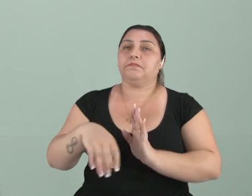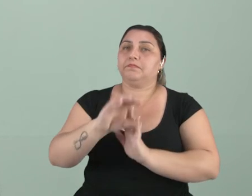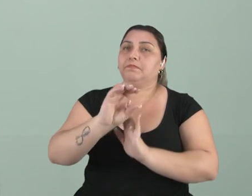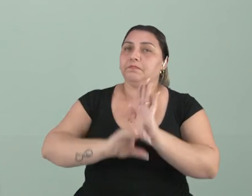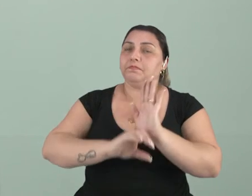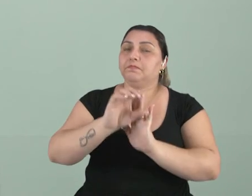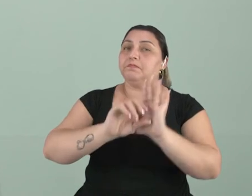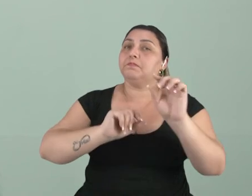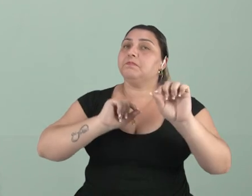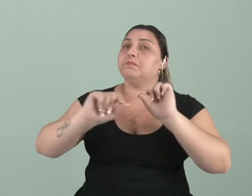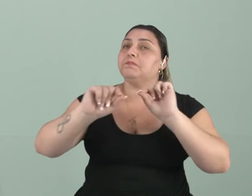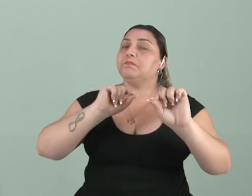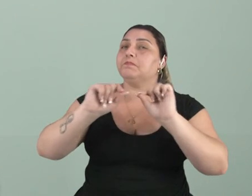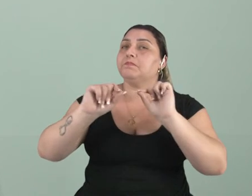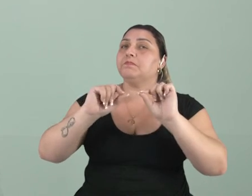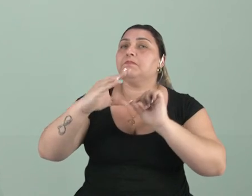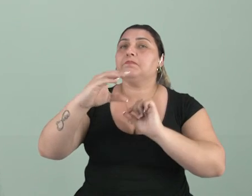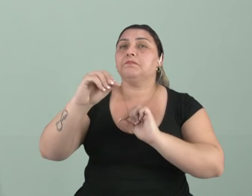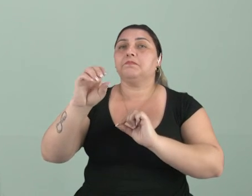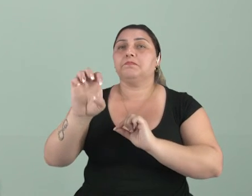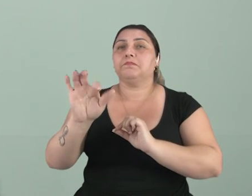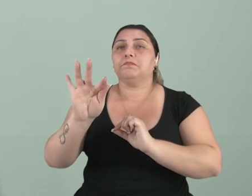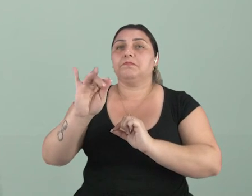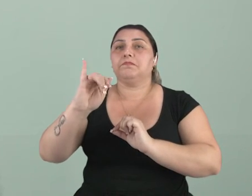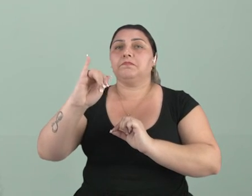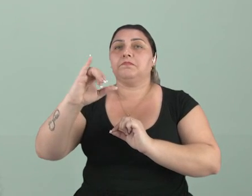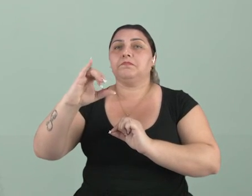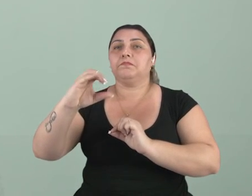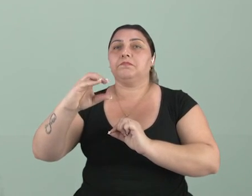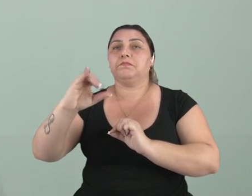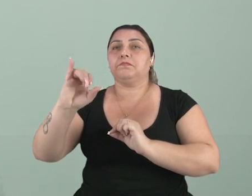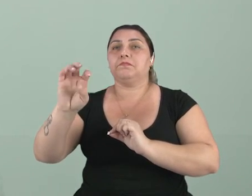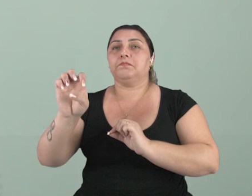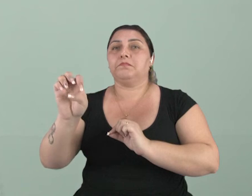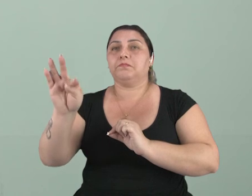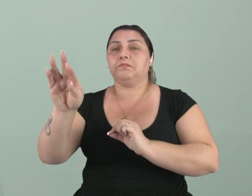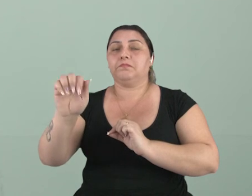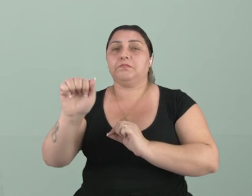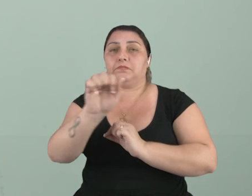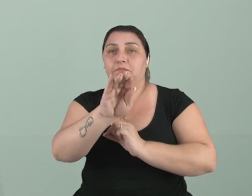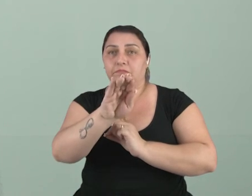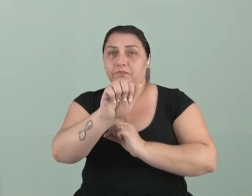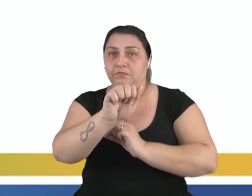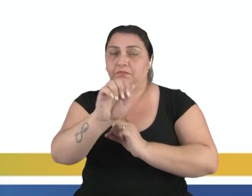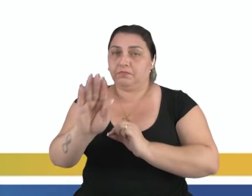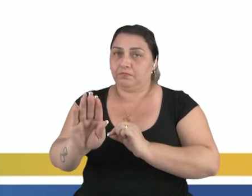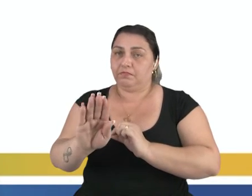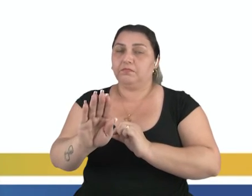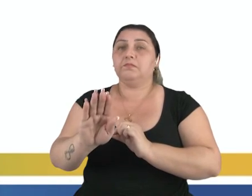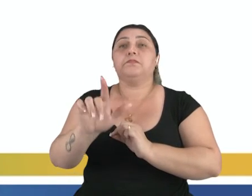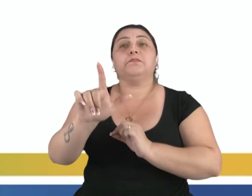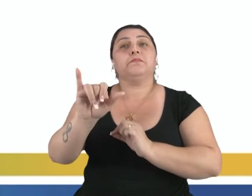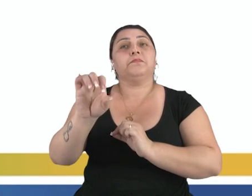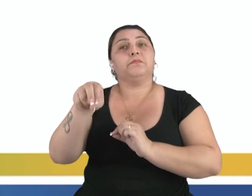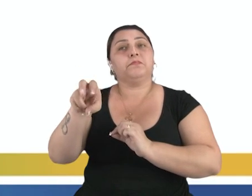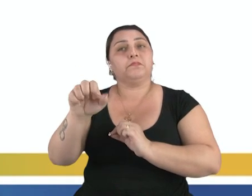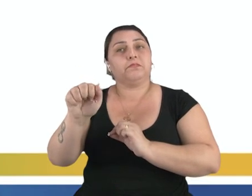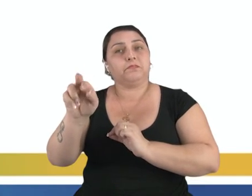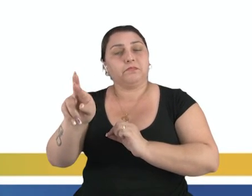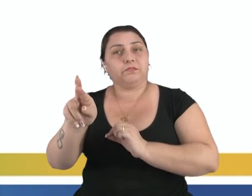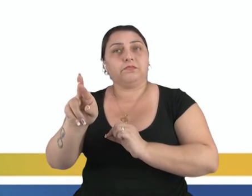o coeficiente B, ou ainda, o coeficiente linear e o coeficiente angular. Vamos à